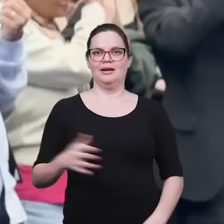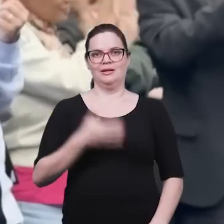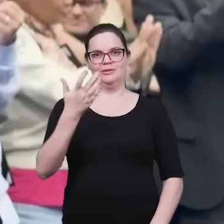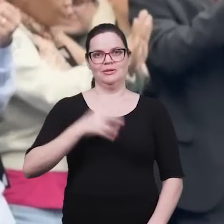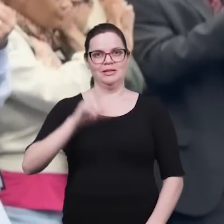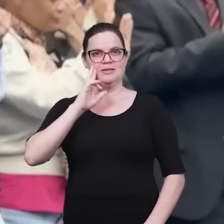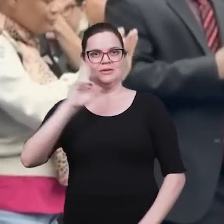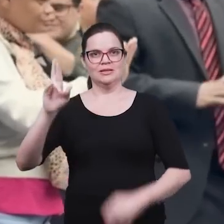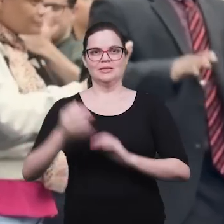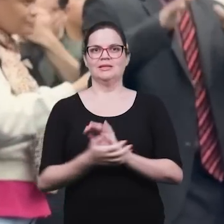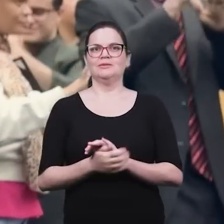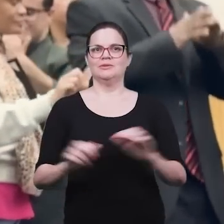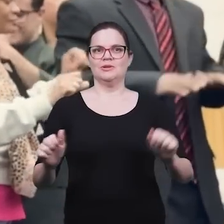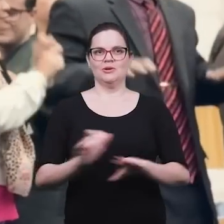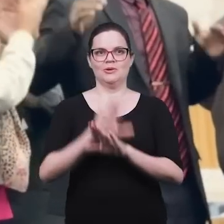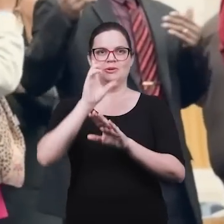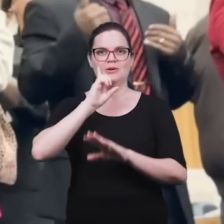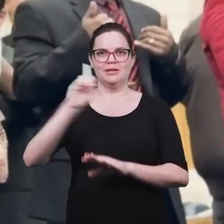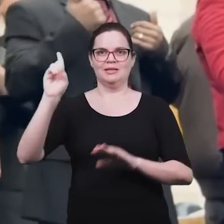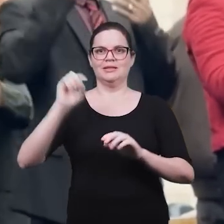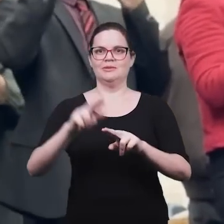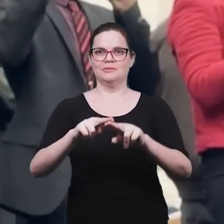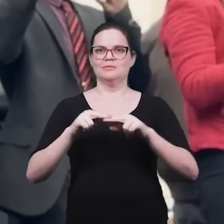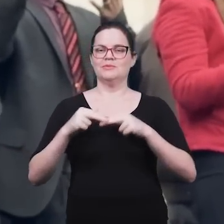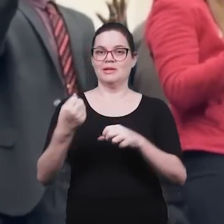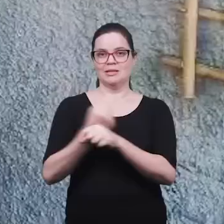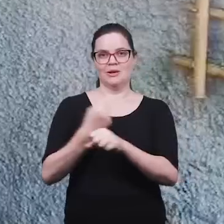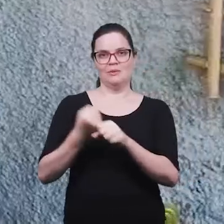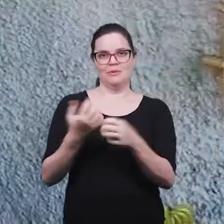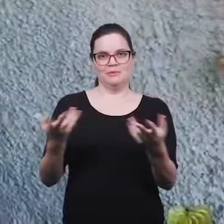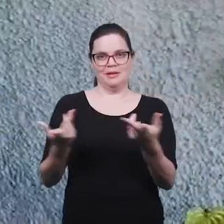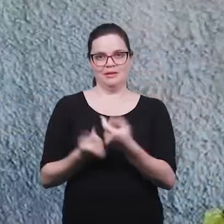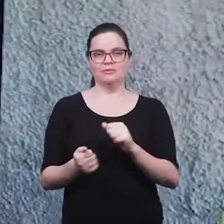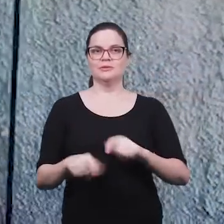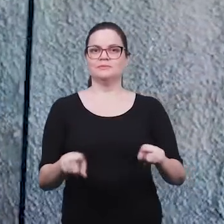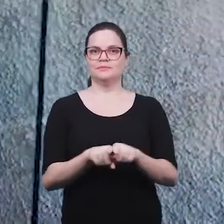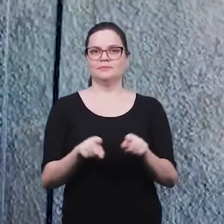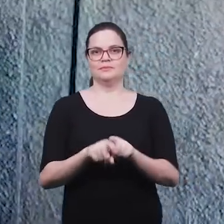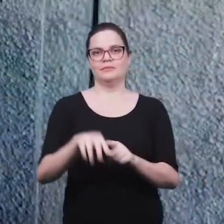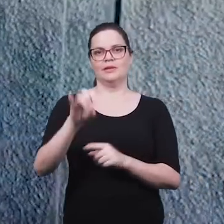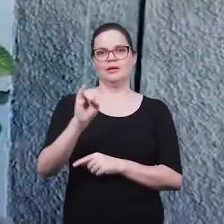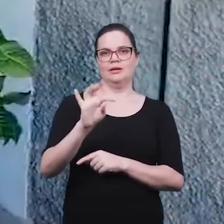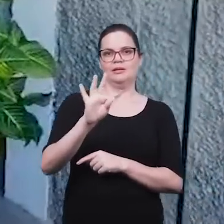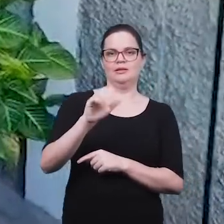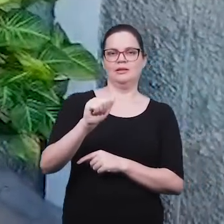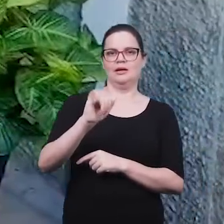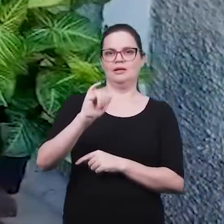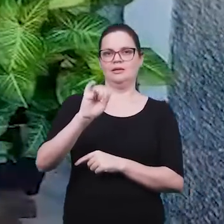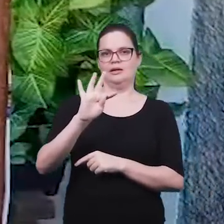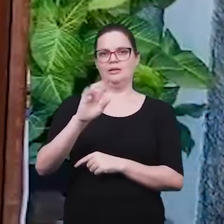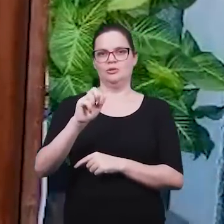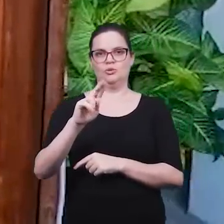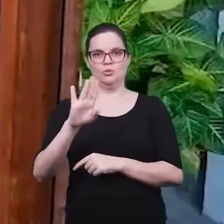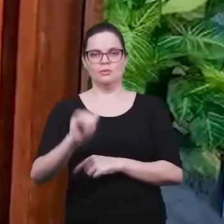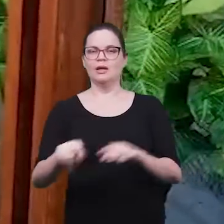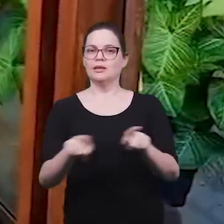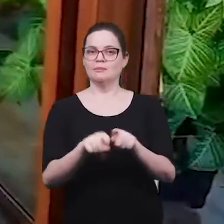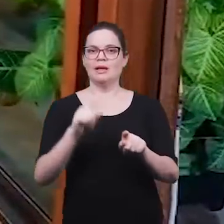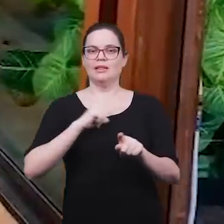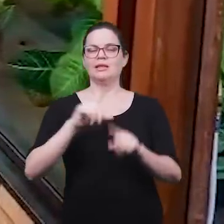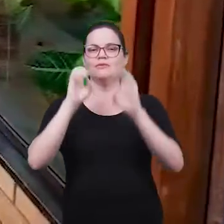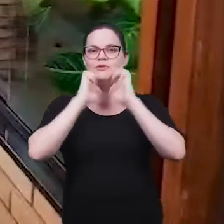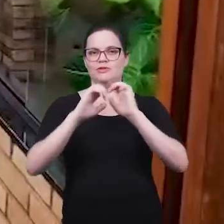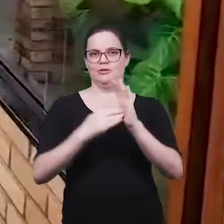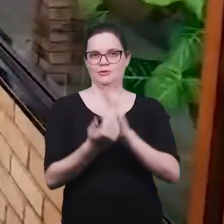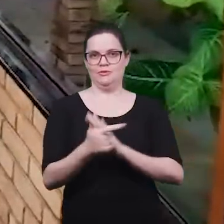acessível a todos. Glória ao Senhor Jesus por essa obra tão preciosa. Em Indaiatuba, no interior paulista, aconteceu o Evangelho Sem Fronteiras. O